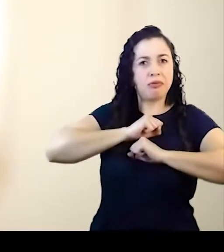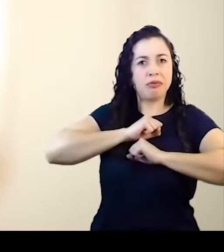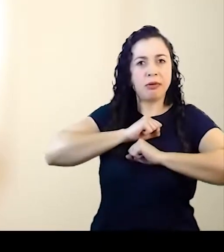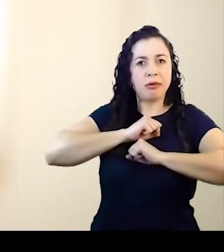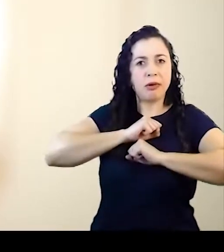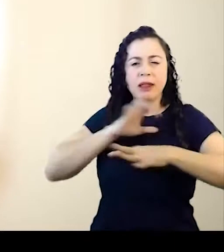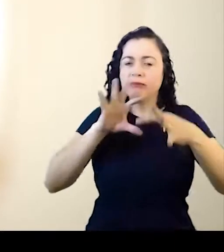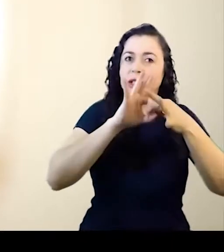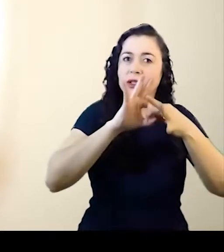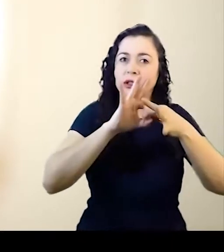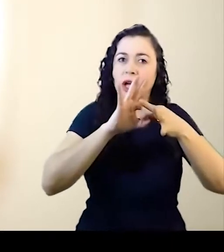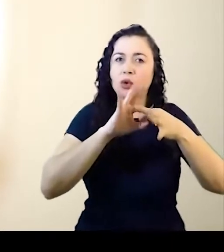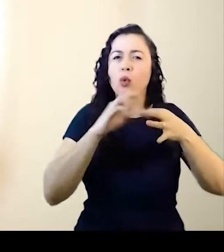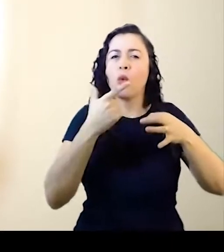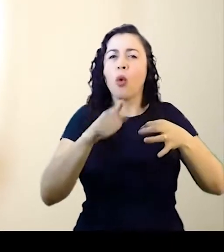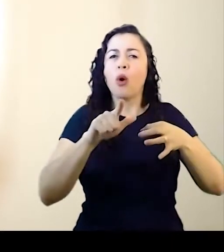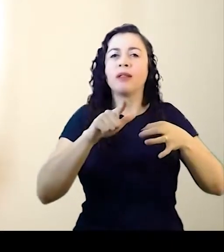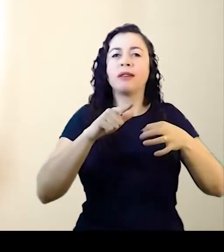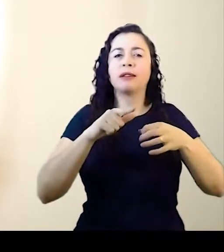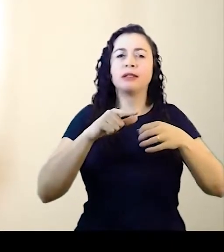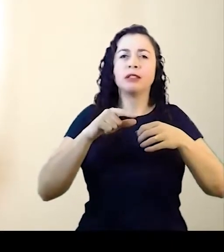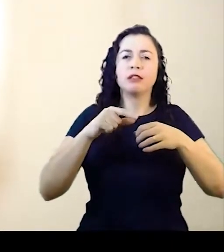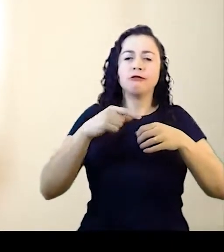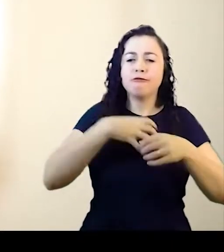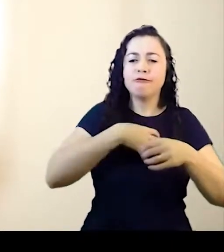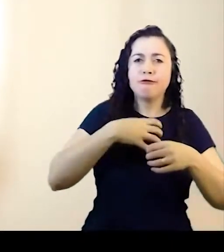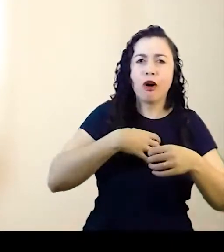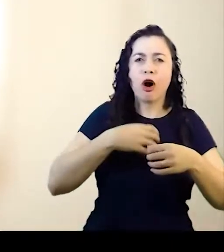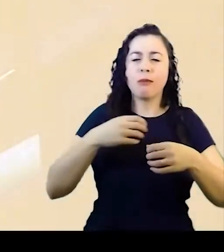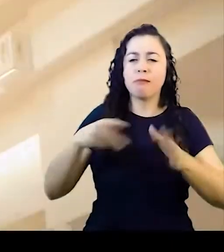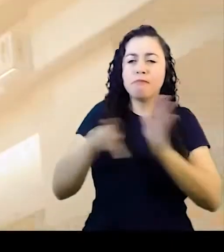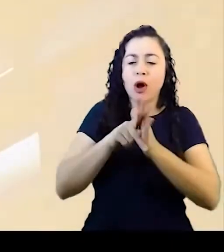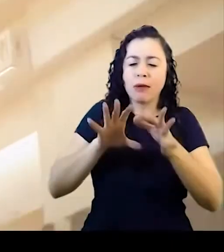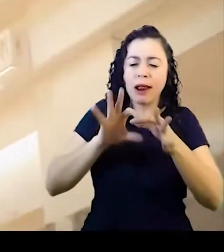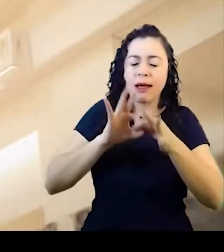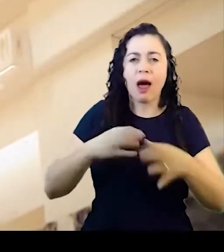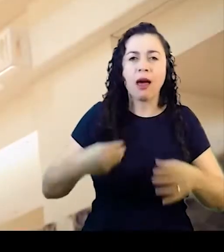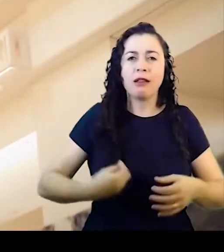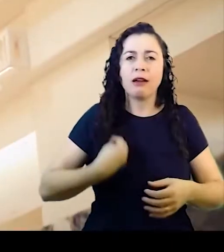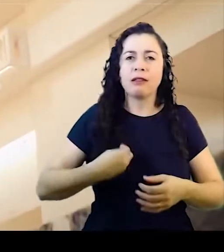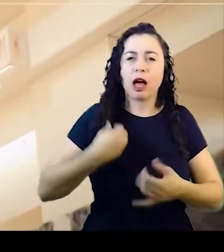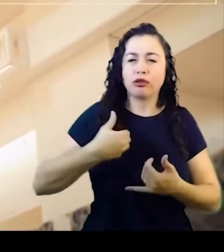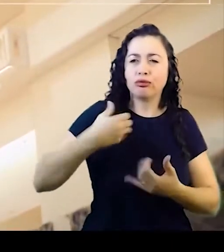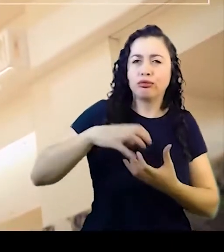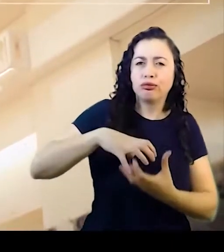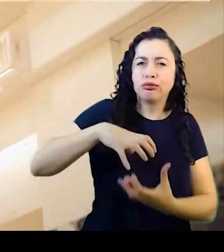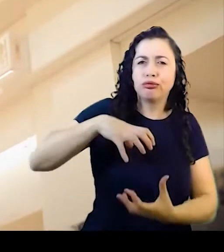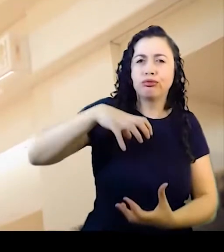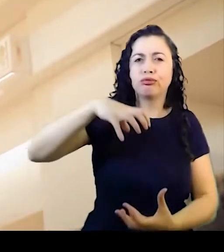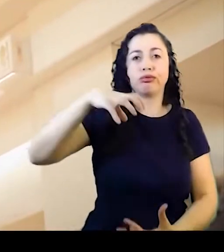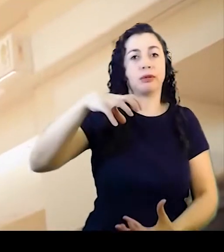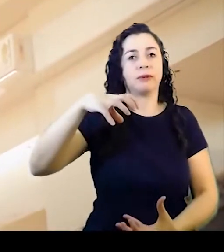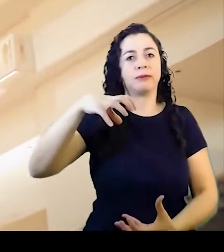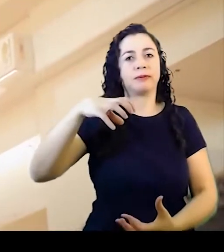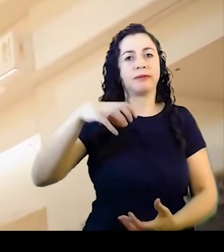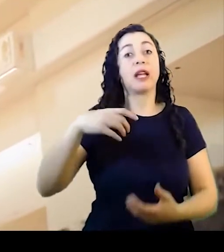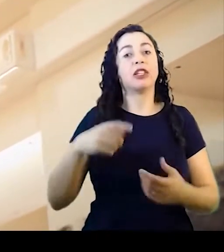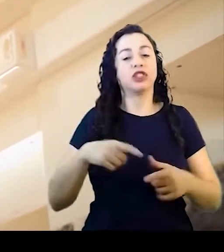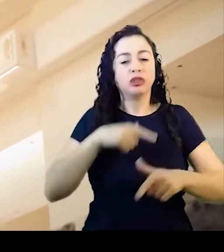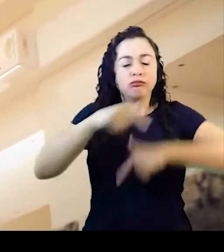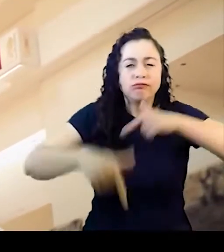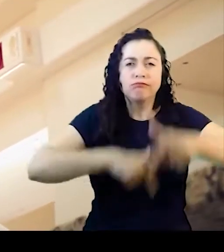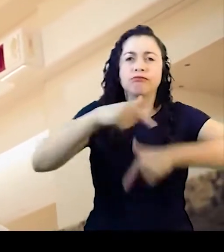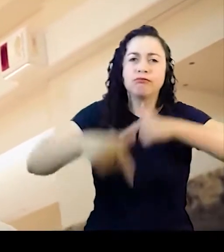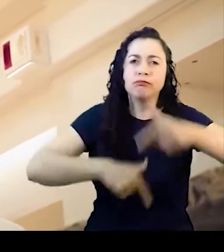que são moduladas no processo de envelhecimento. A gente vem dividindo esse esforço